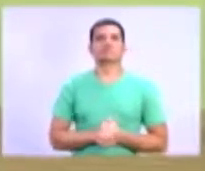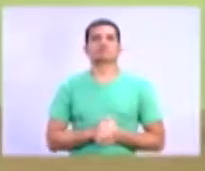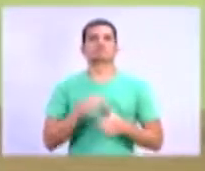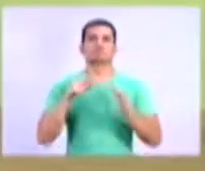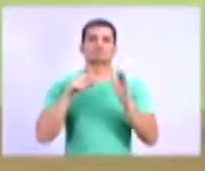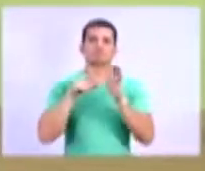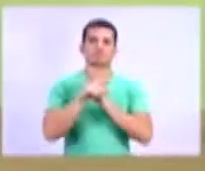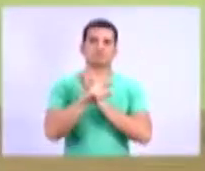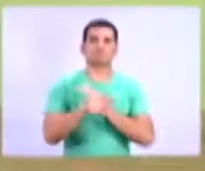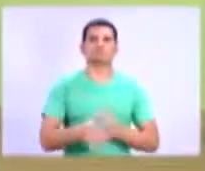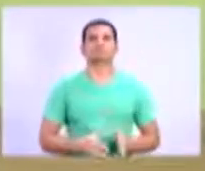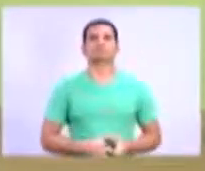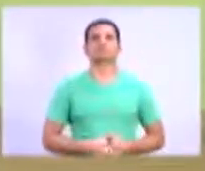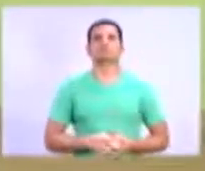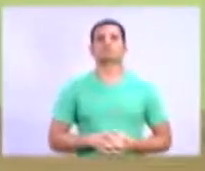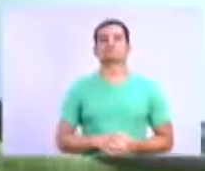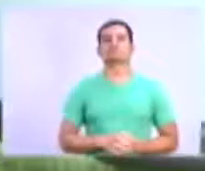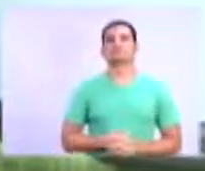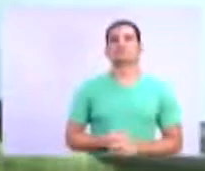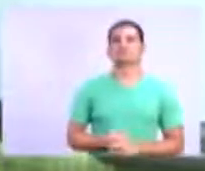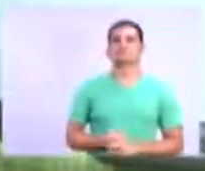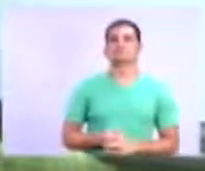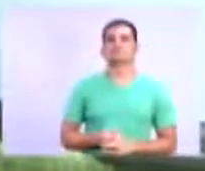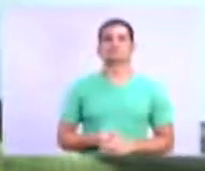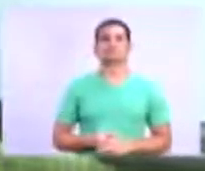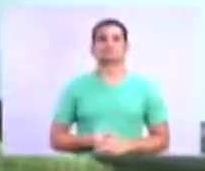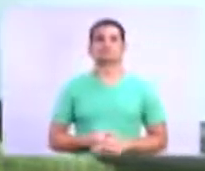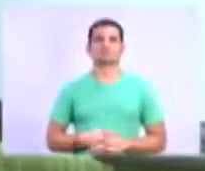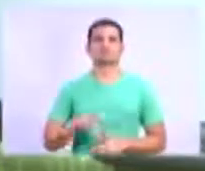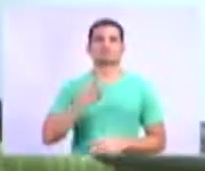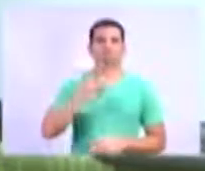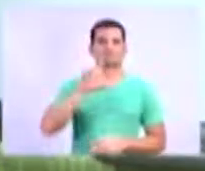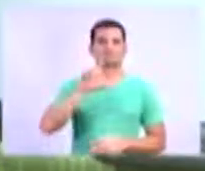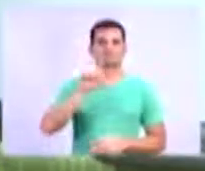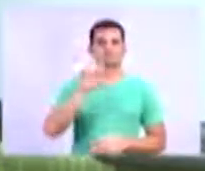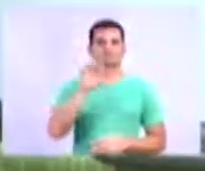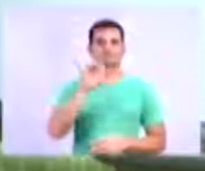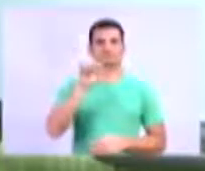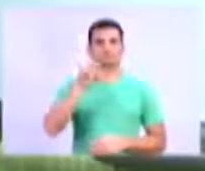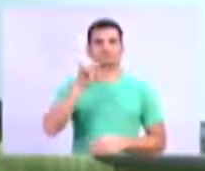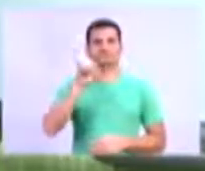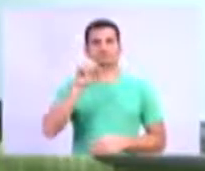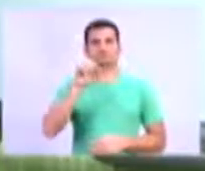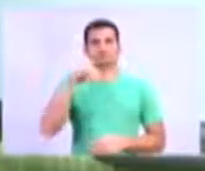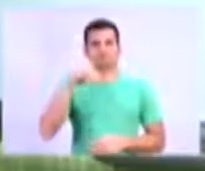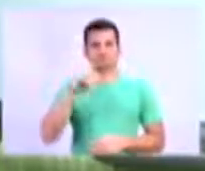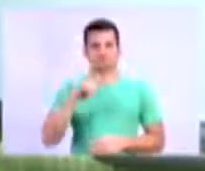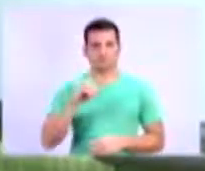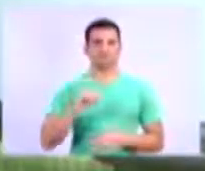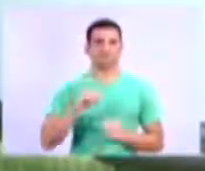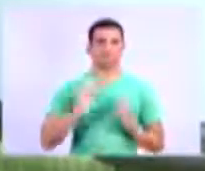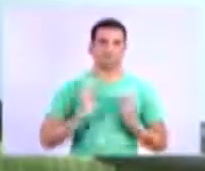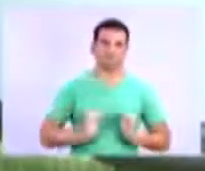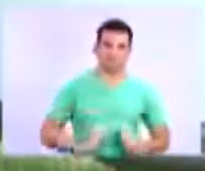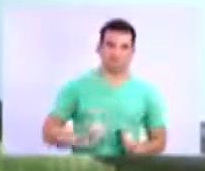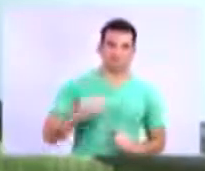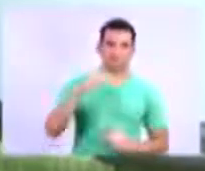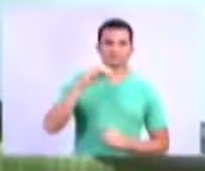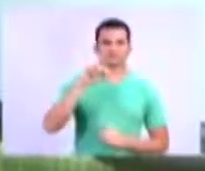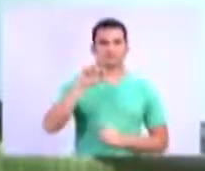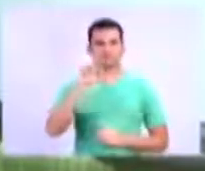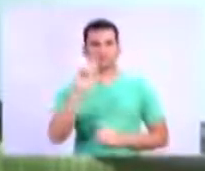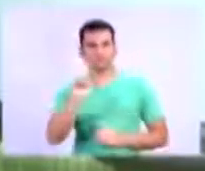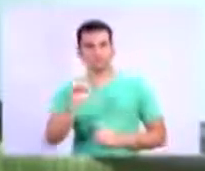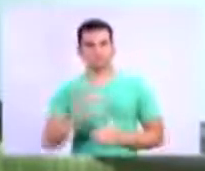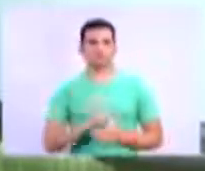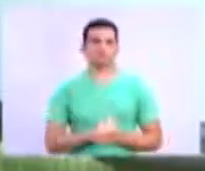questionamento. Essa questão do relativismo moral, do relativismo ético, das concepções